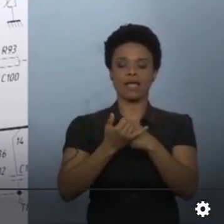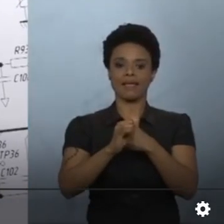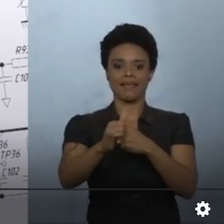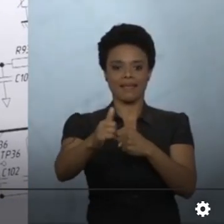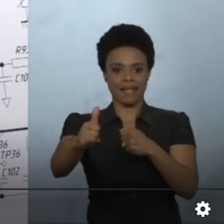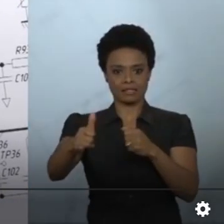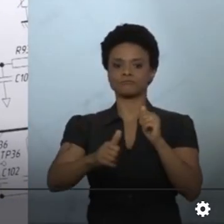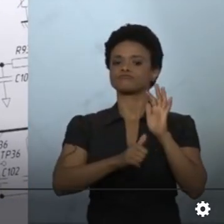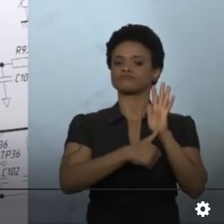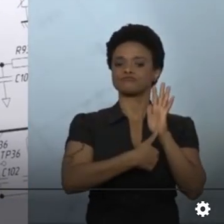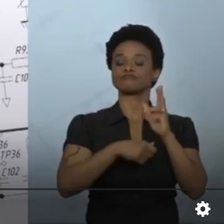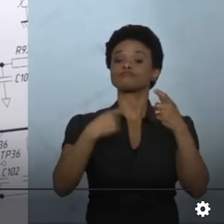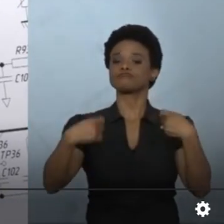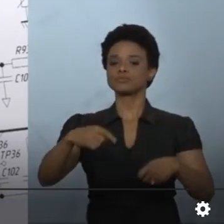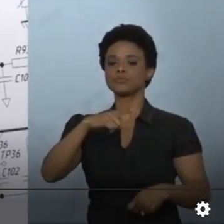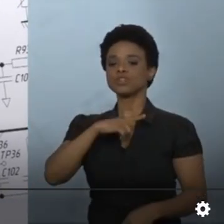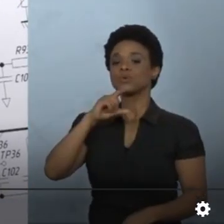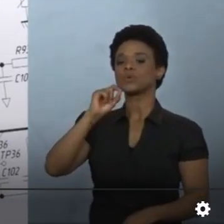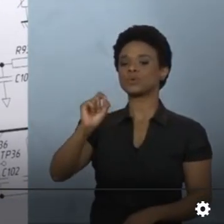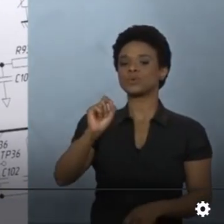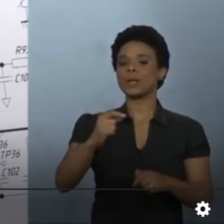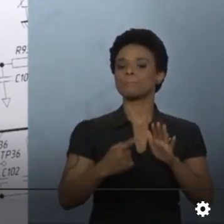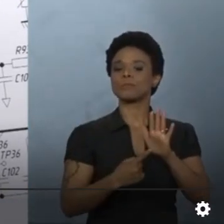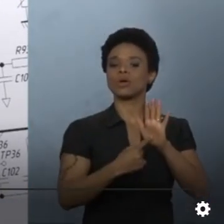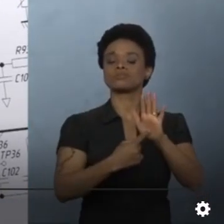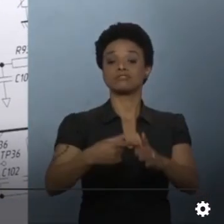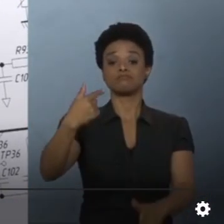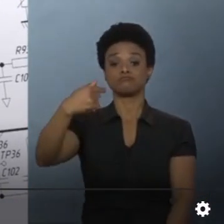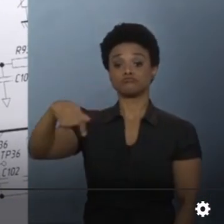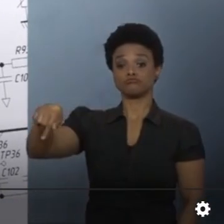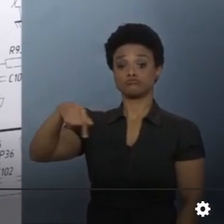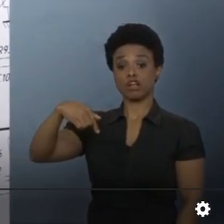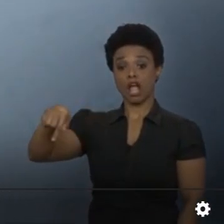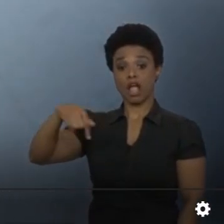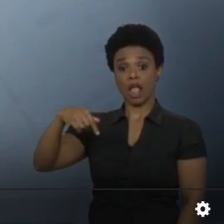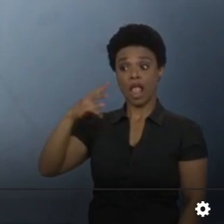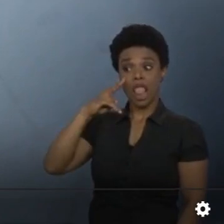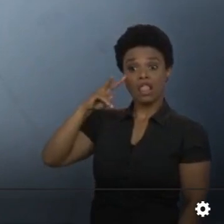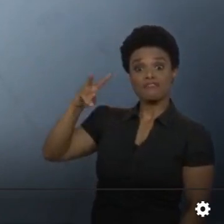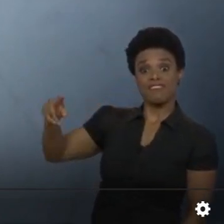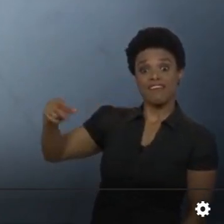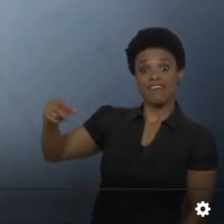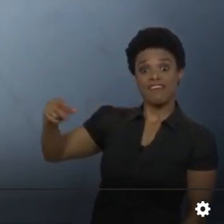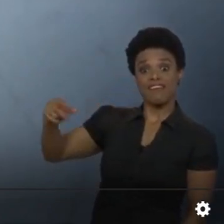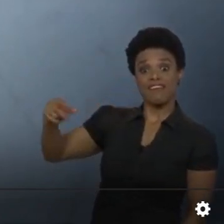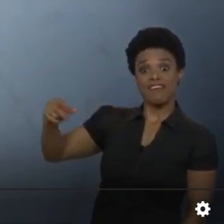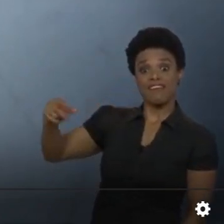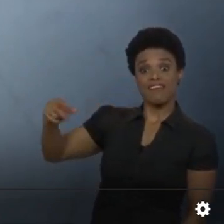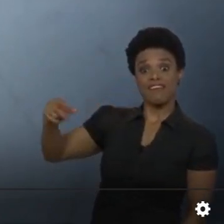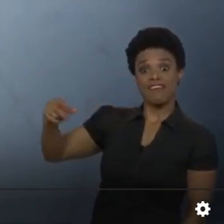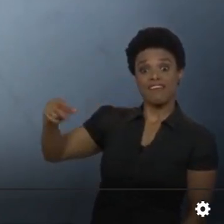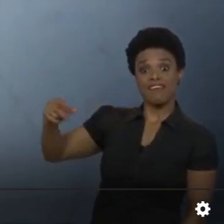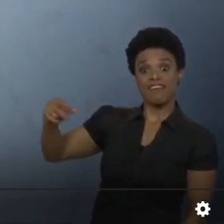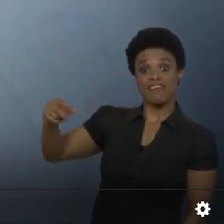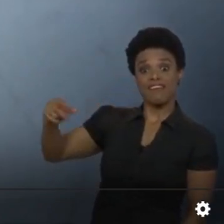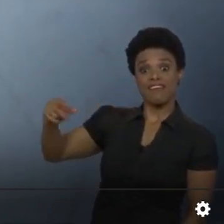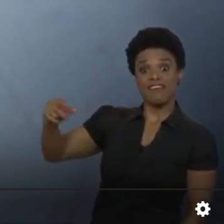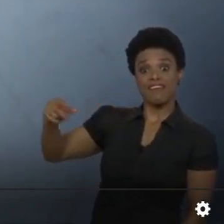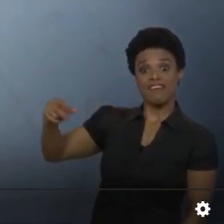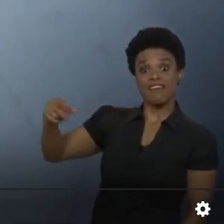documento, devemos apresentar a previsão de carga, a provável demanda de carga, além de